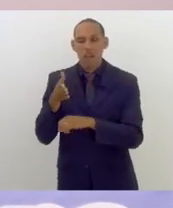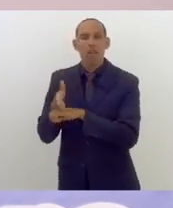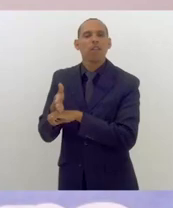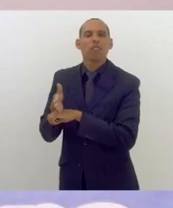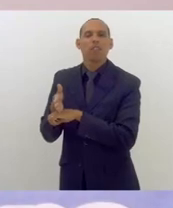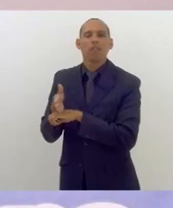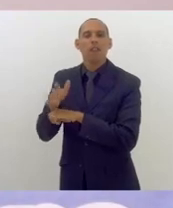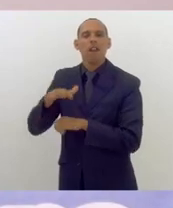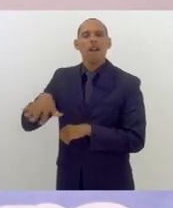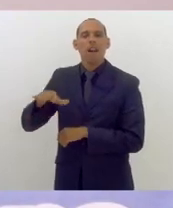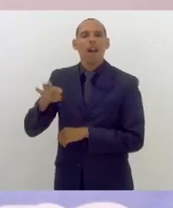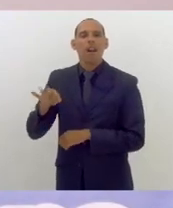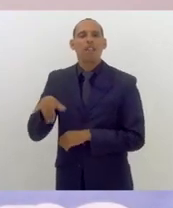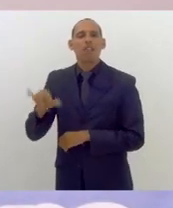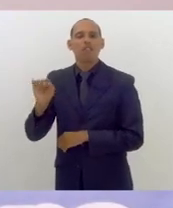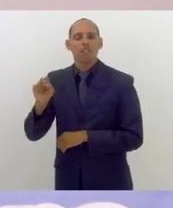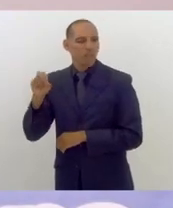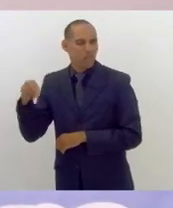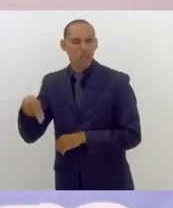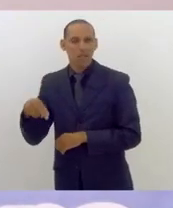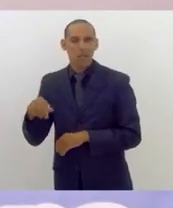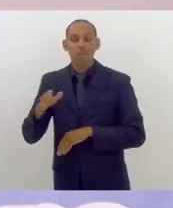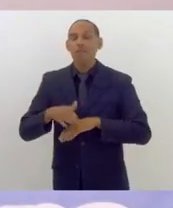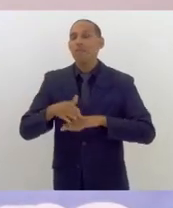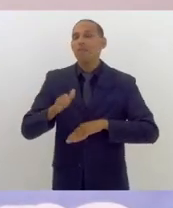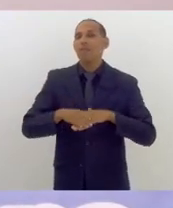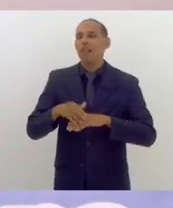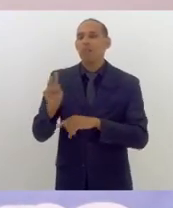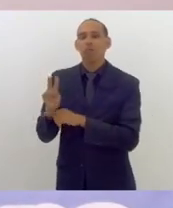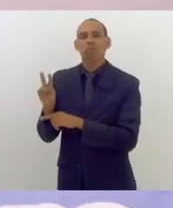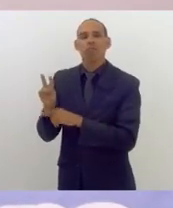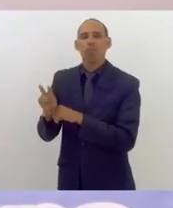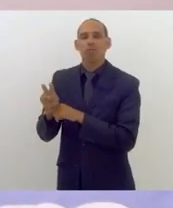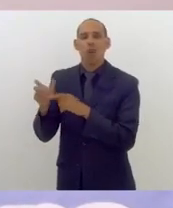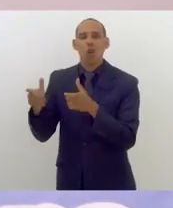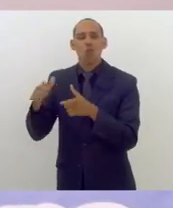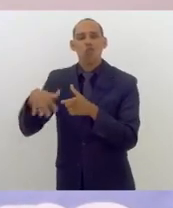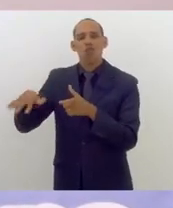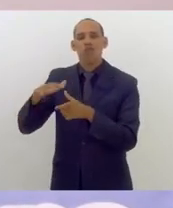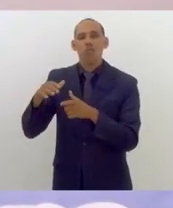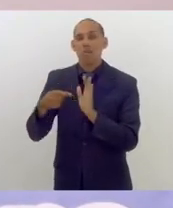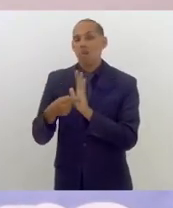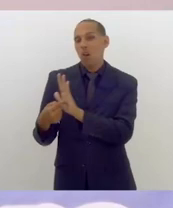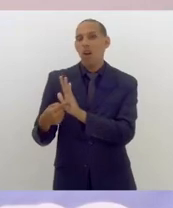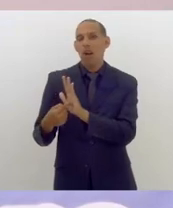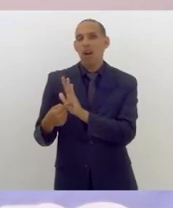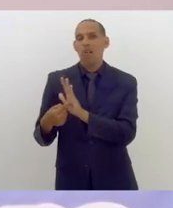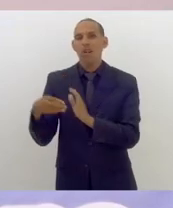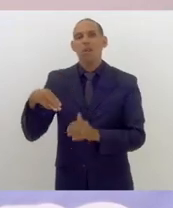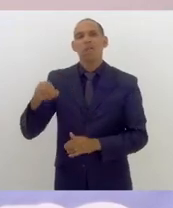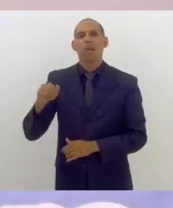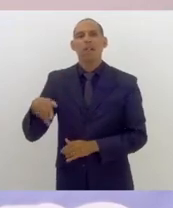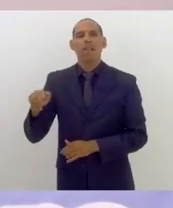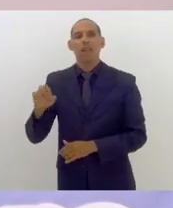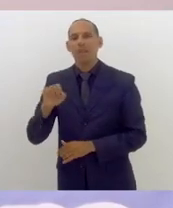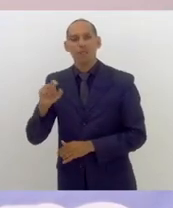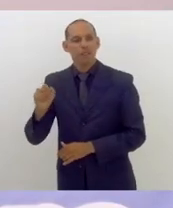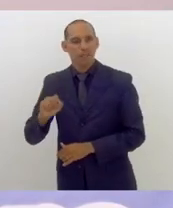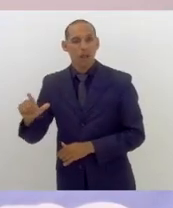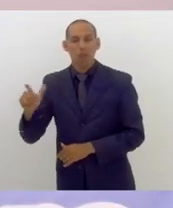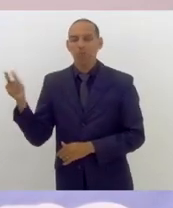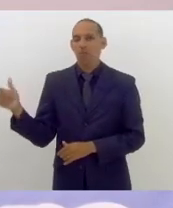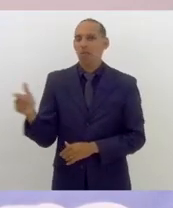a área da Tijuca para poder fazer uma vistoria no local para apresentar aqui não existe mais manguezal e a